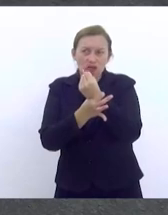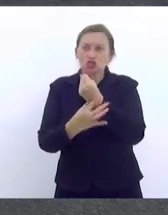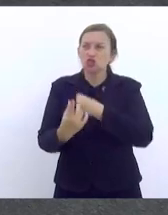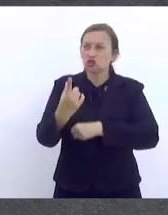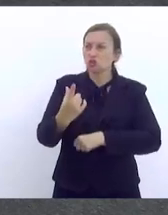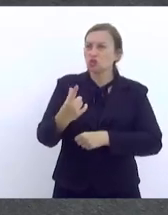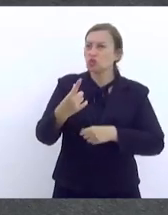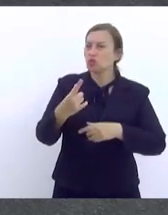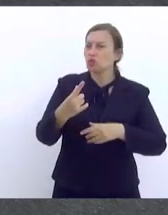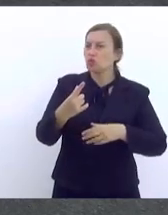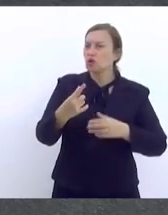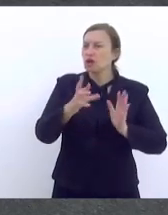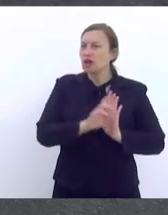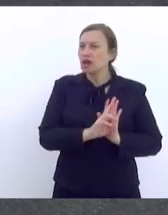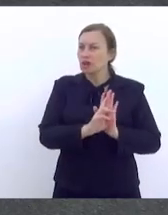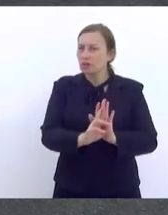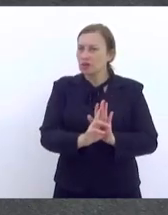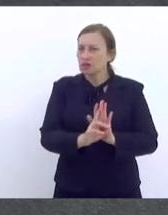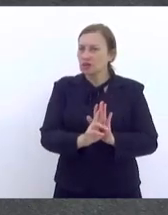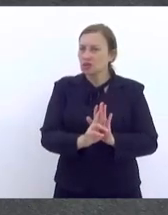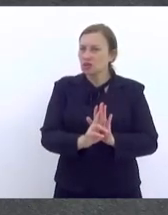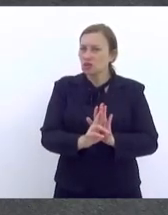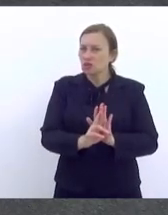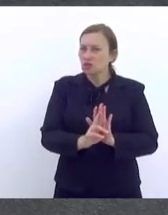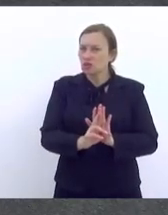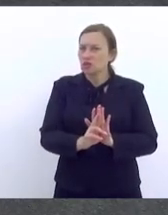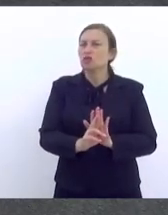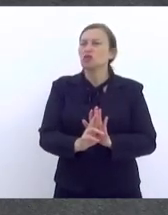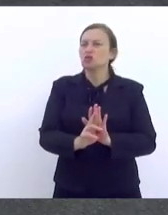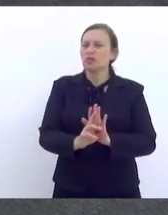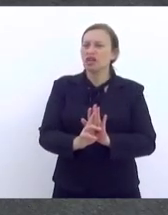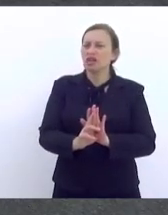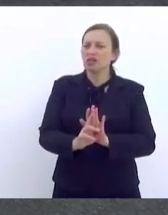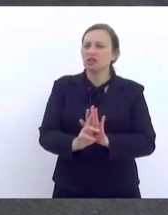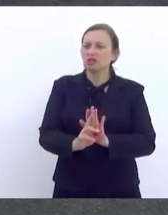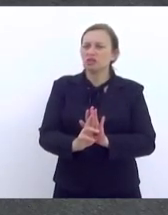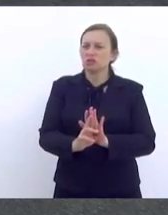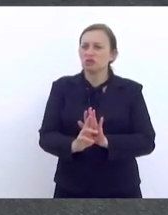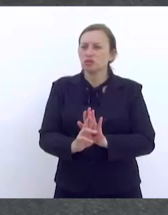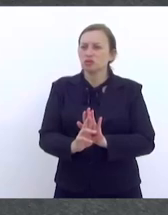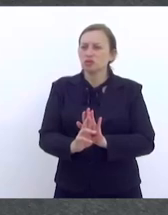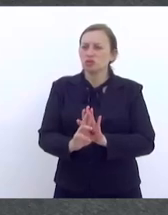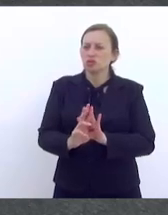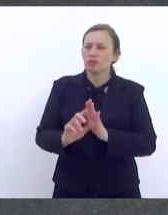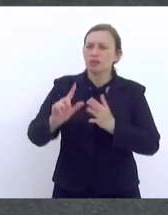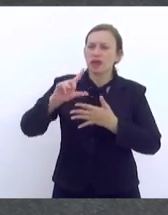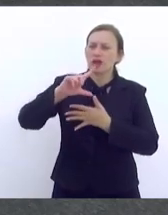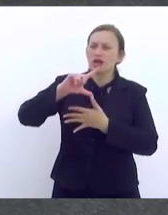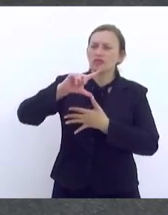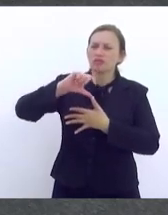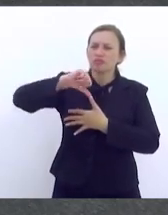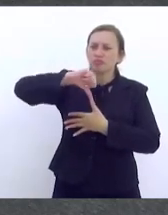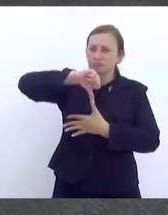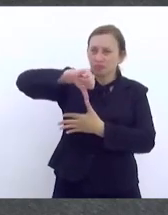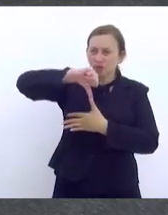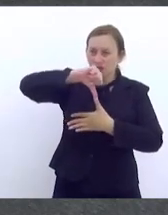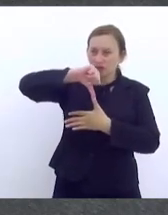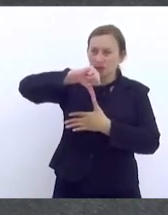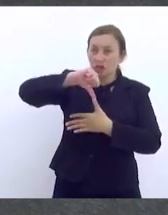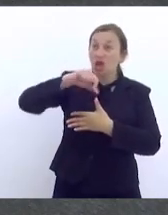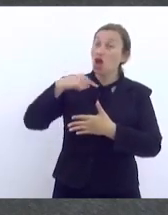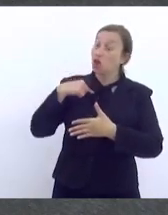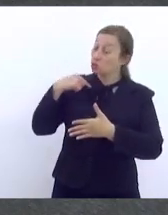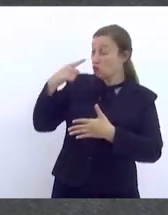representantes do governo sul-americano praticou contra a jornalista então eu tô trazendo aqui aquilo que eu vi